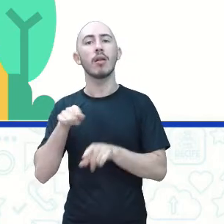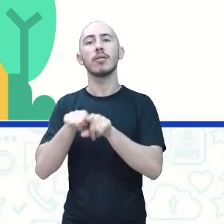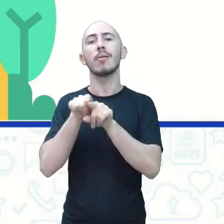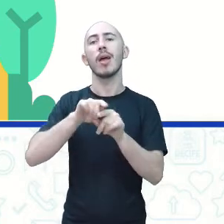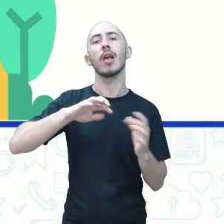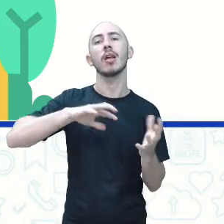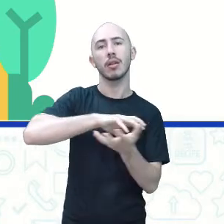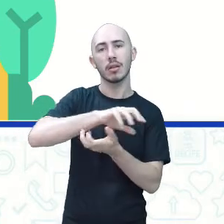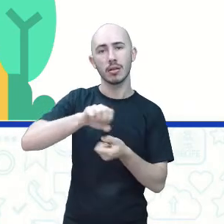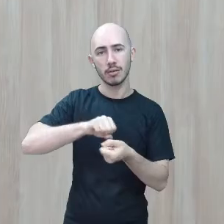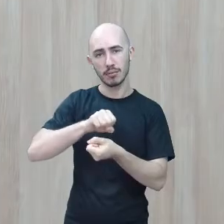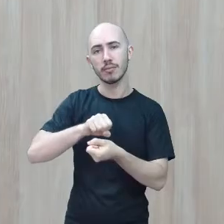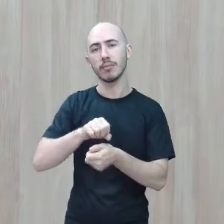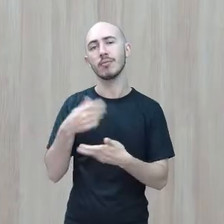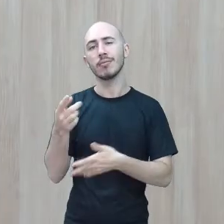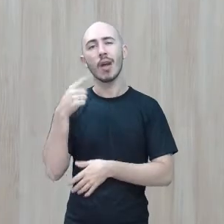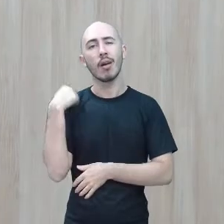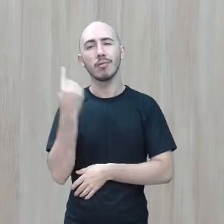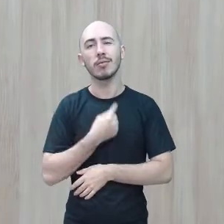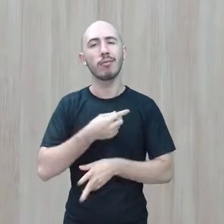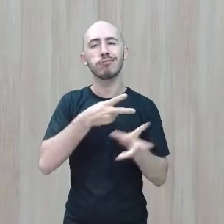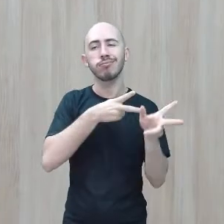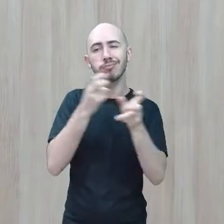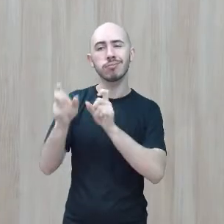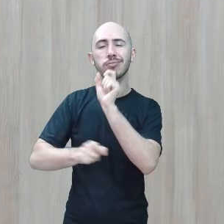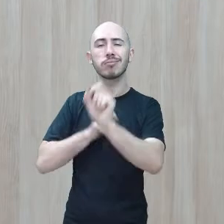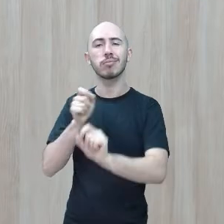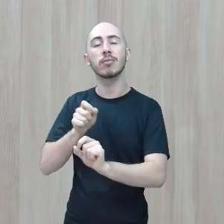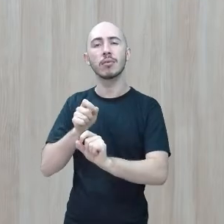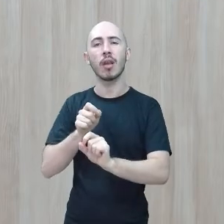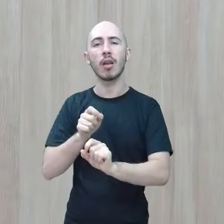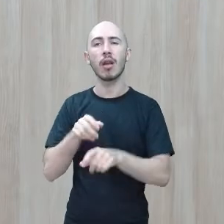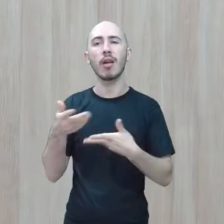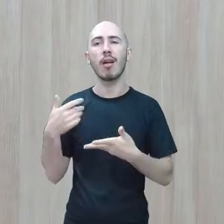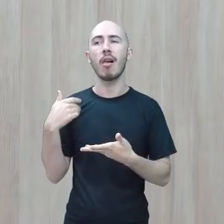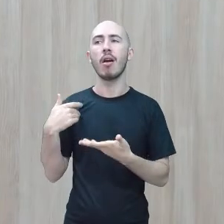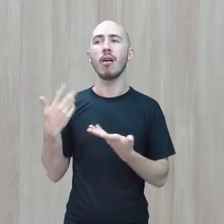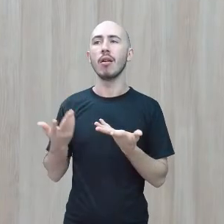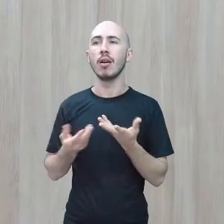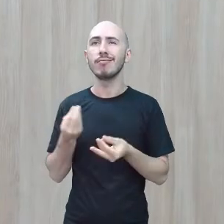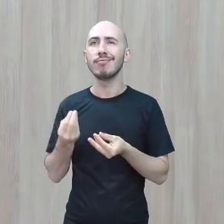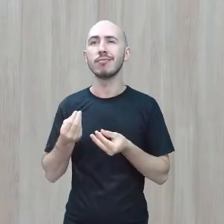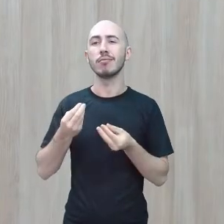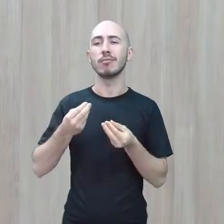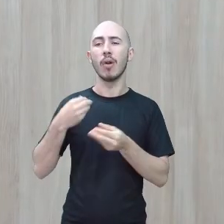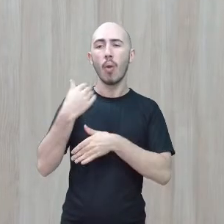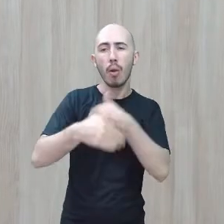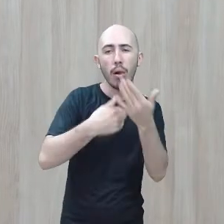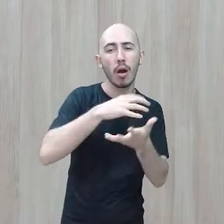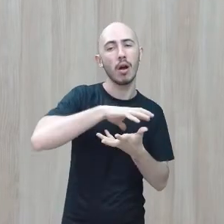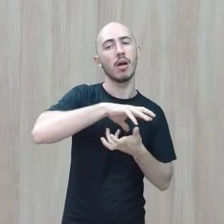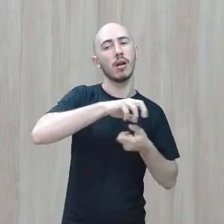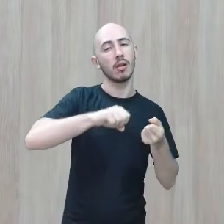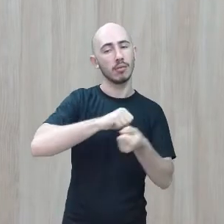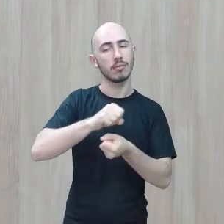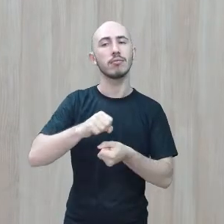sustentável, né? A gente escuta muito assim falar hoje de um desenvolvimento sustentável,